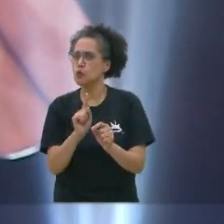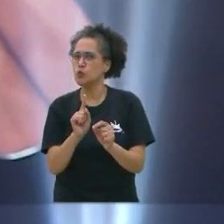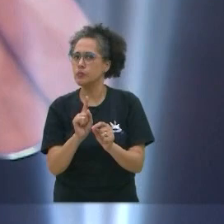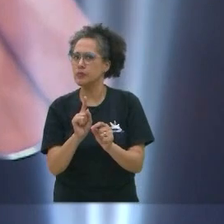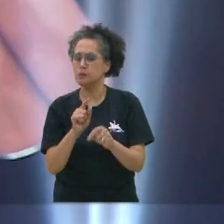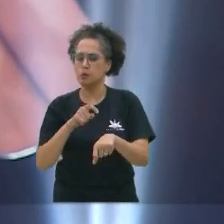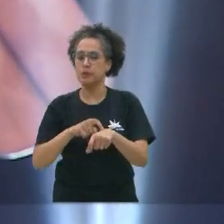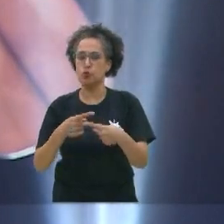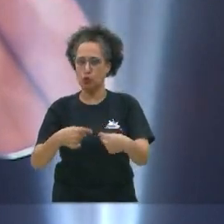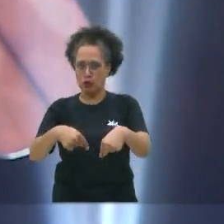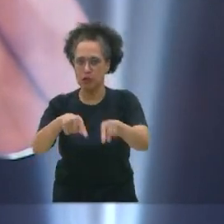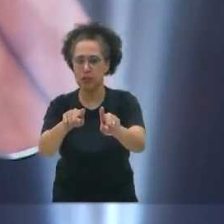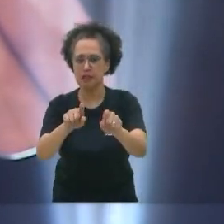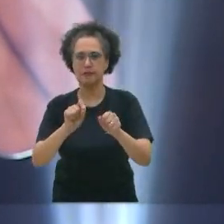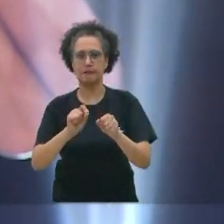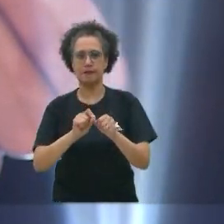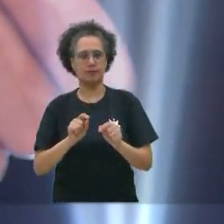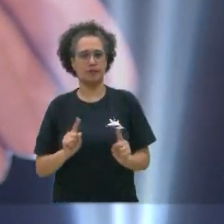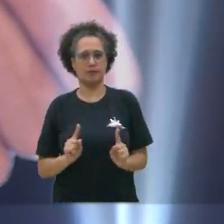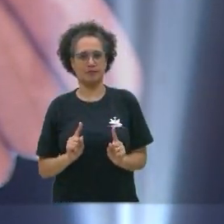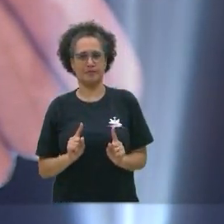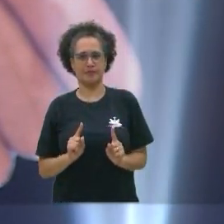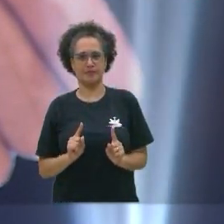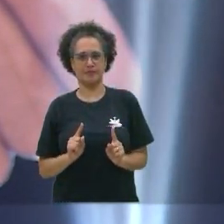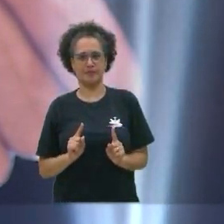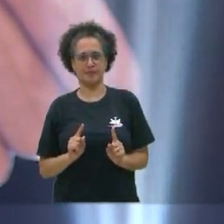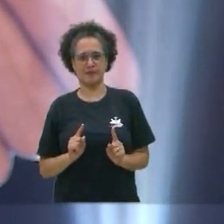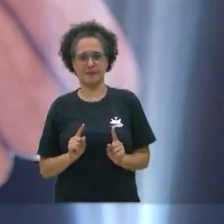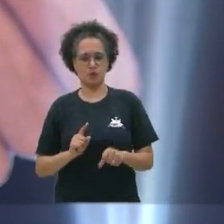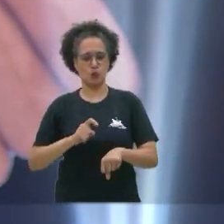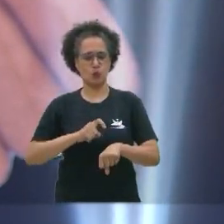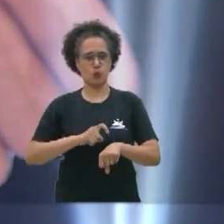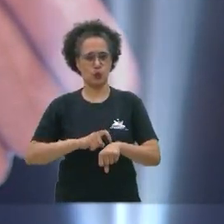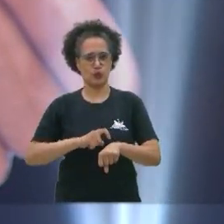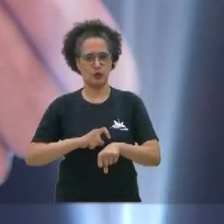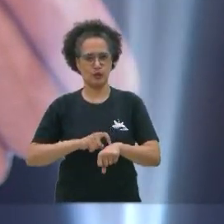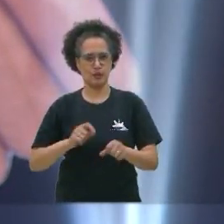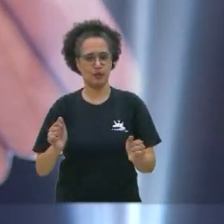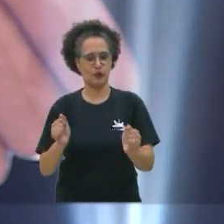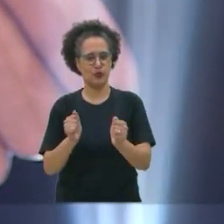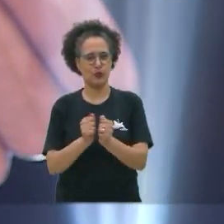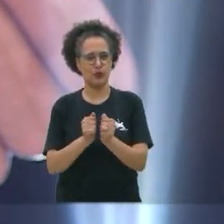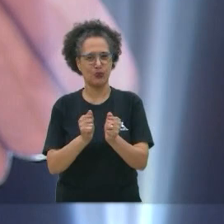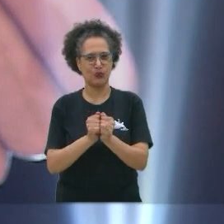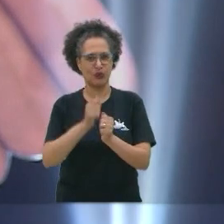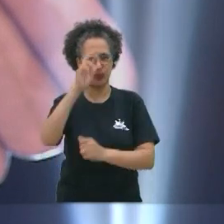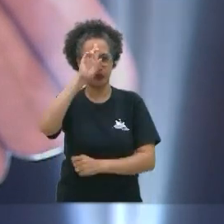fazer, mas é o momento de estar na presença do Senhor.